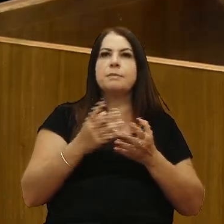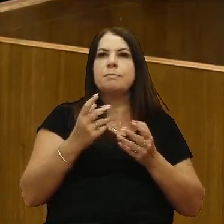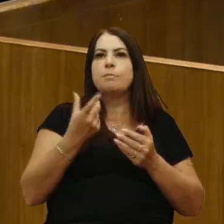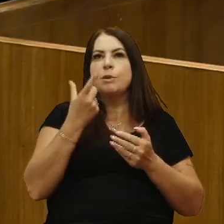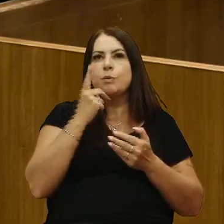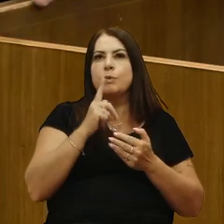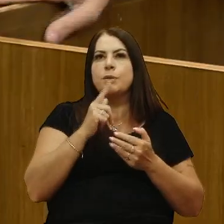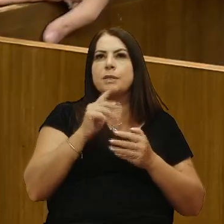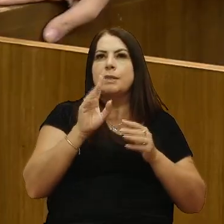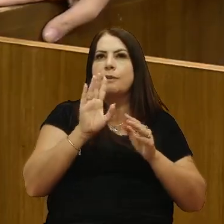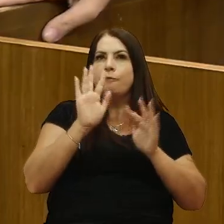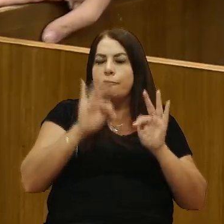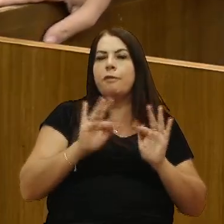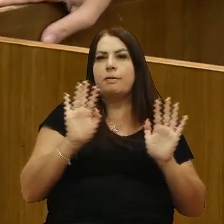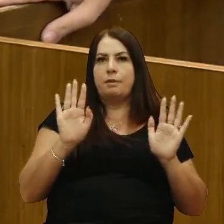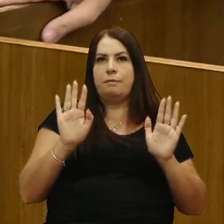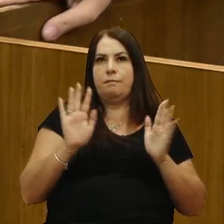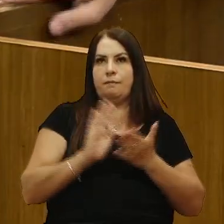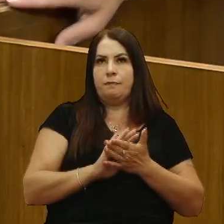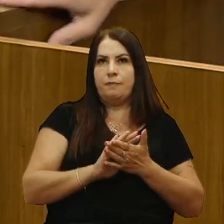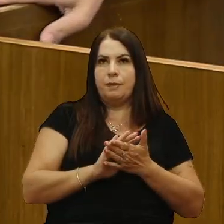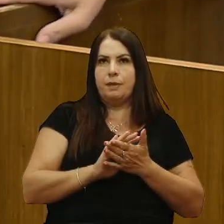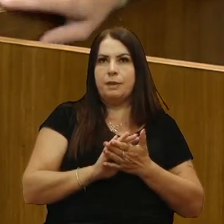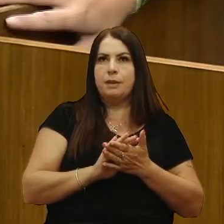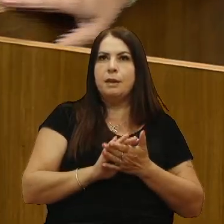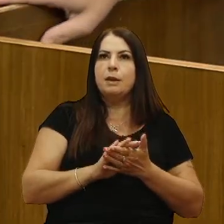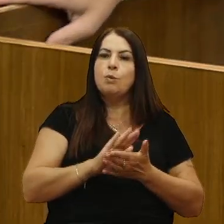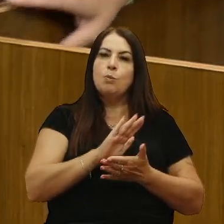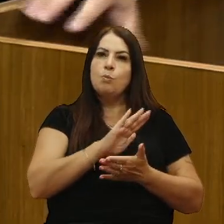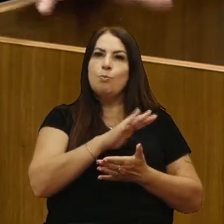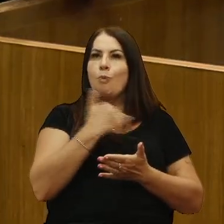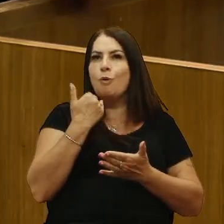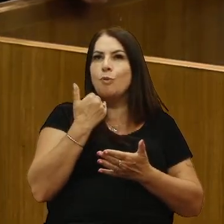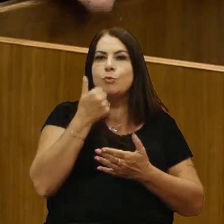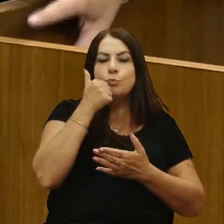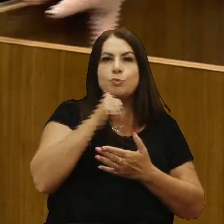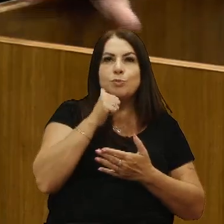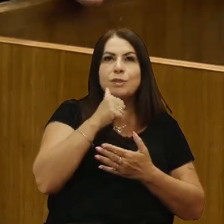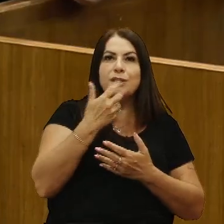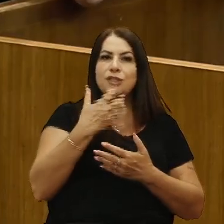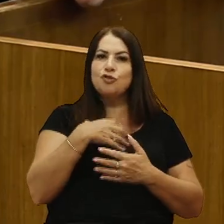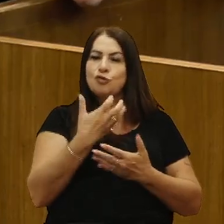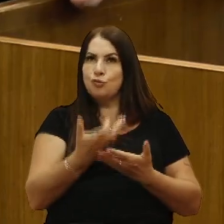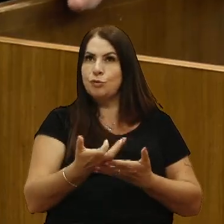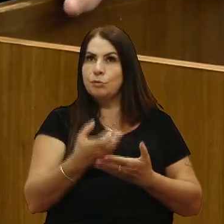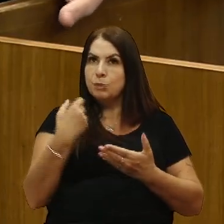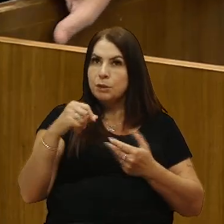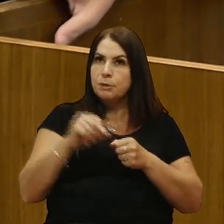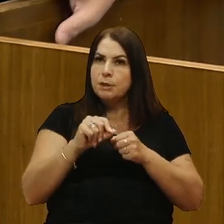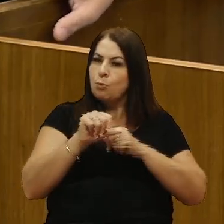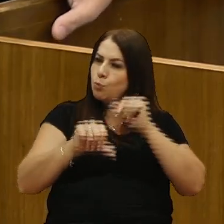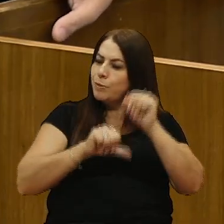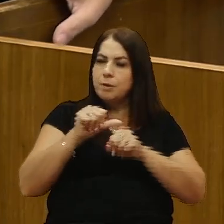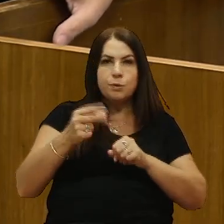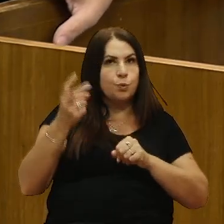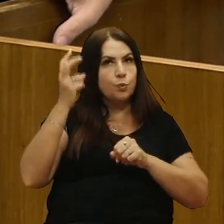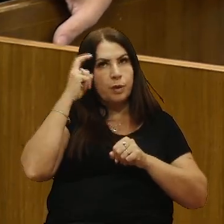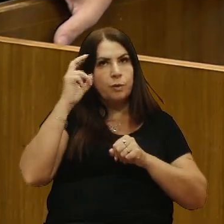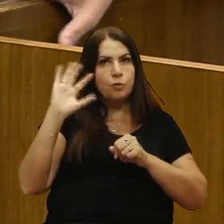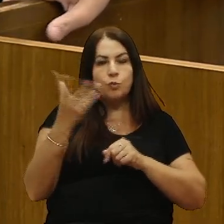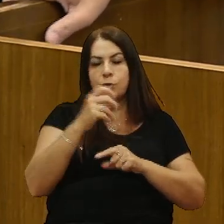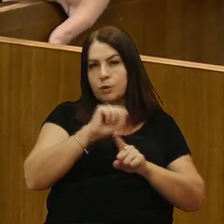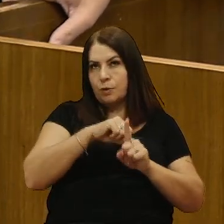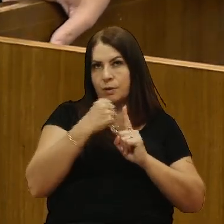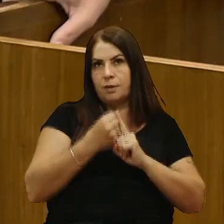poder acabar, né, com a morte das mulheres dessa forma. Nós precisamos ter uma mudança cultural de toda a